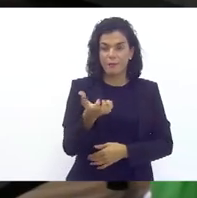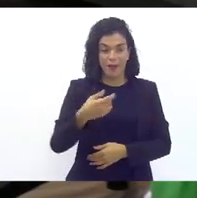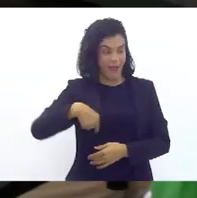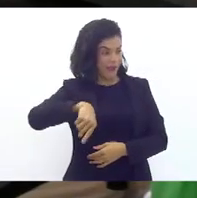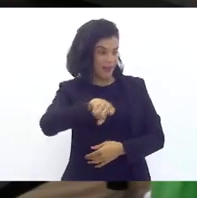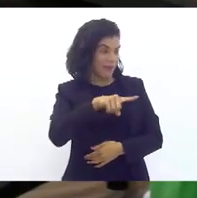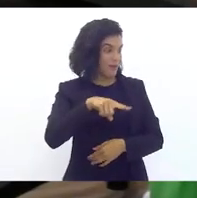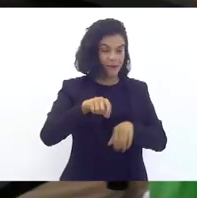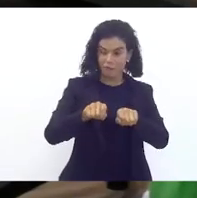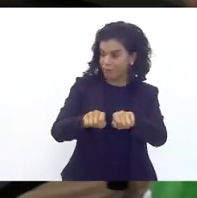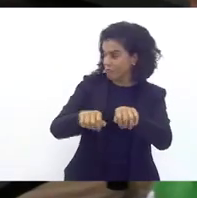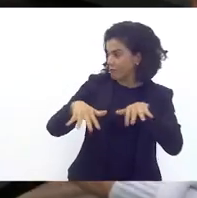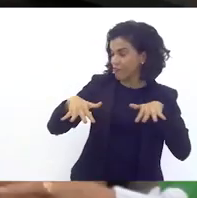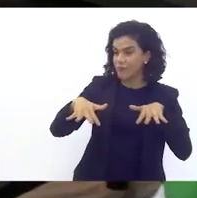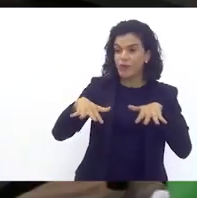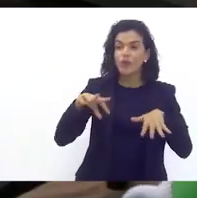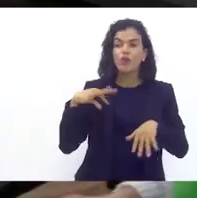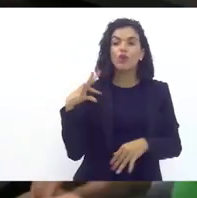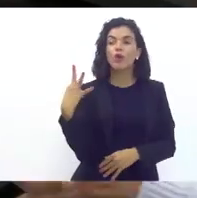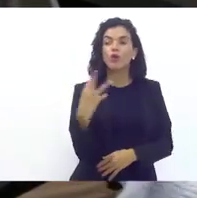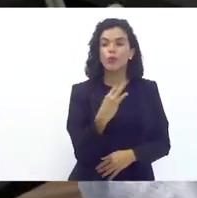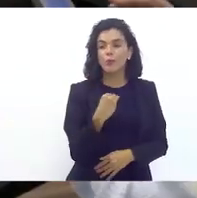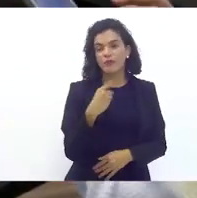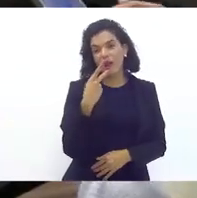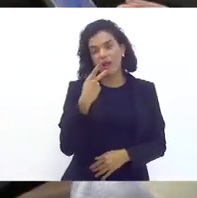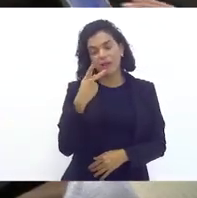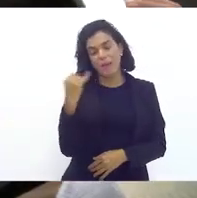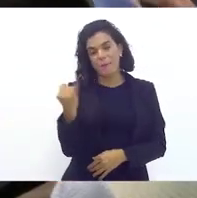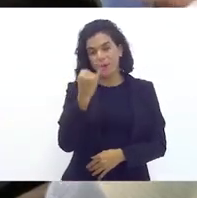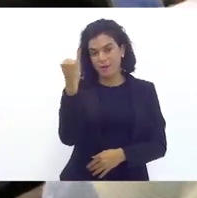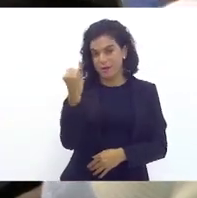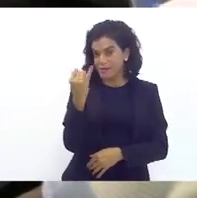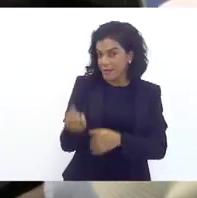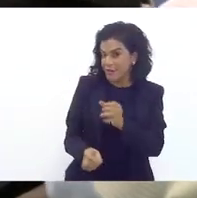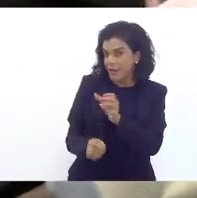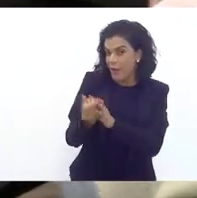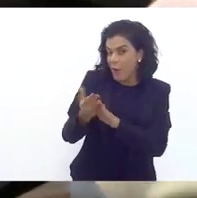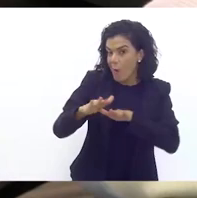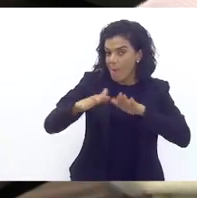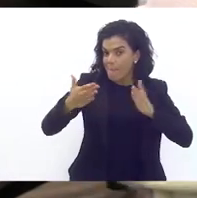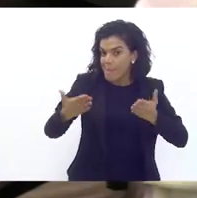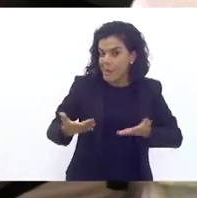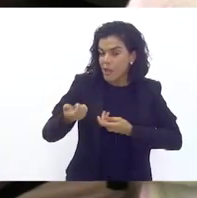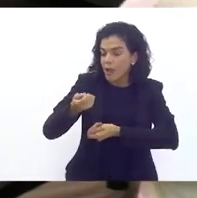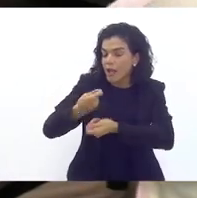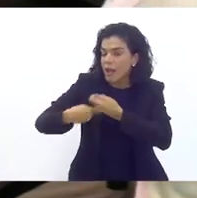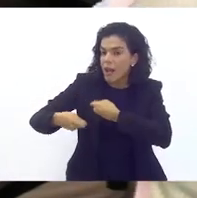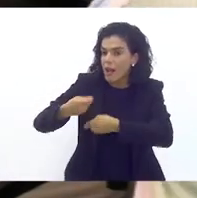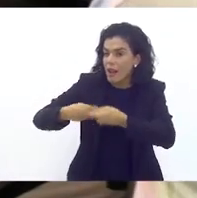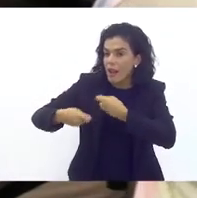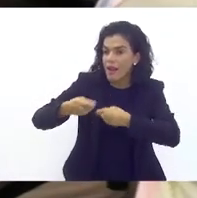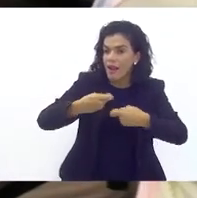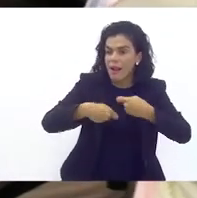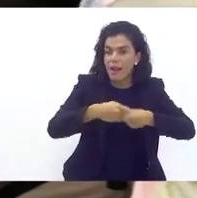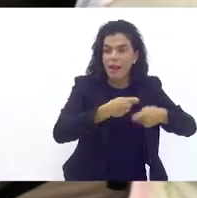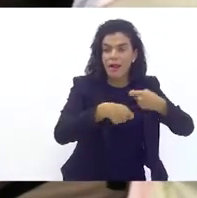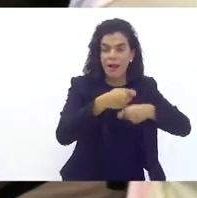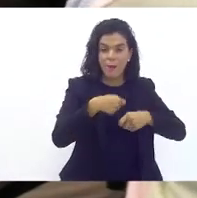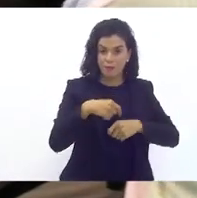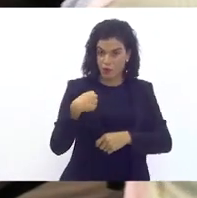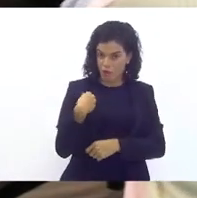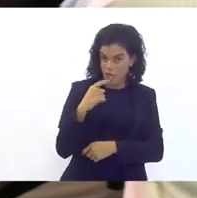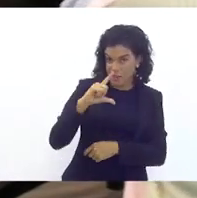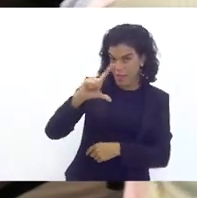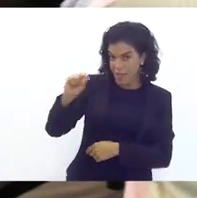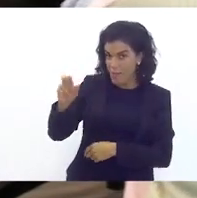todo mundo tá dizendo da importância da mesa, da importância de ter uma negociação, mas sairemos daqui com